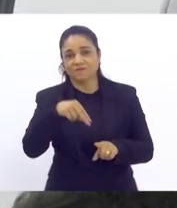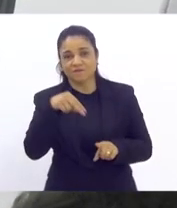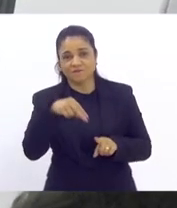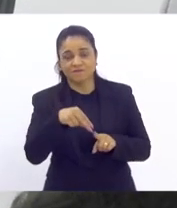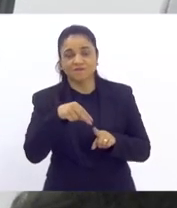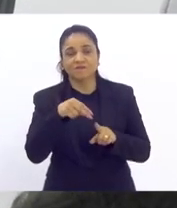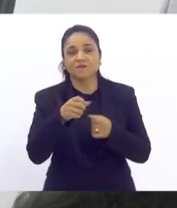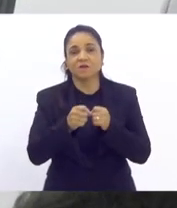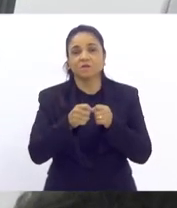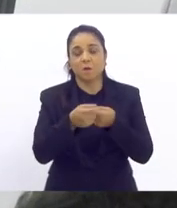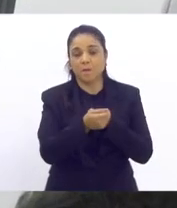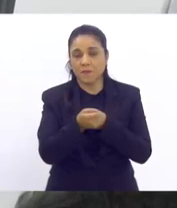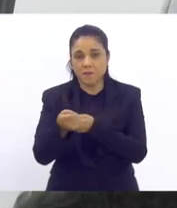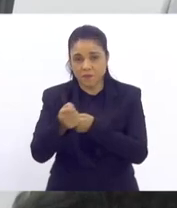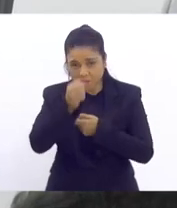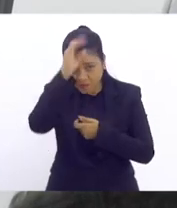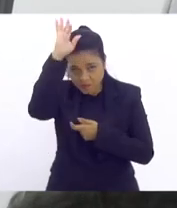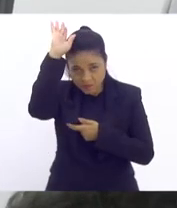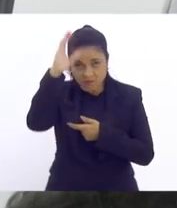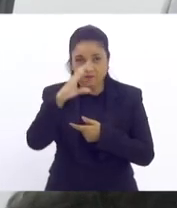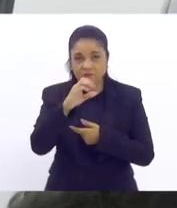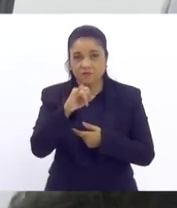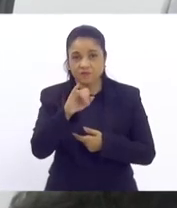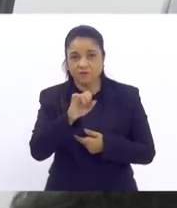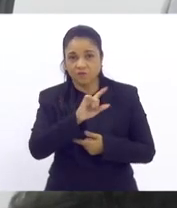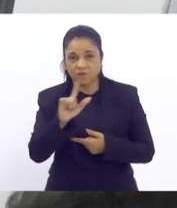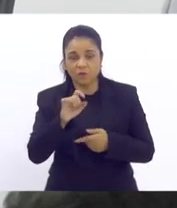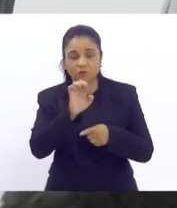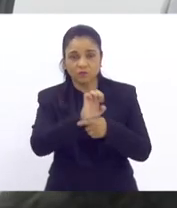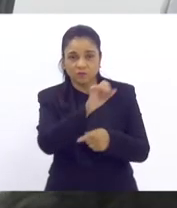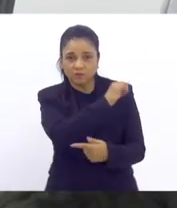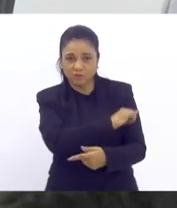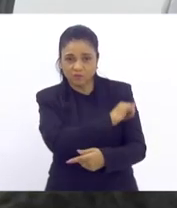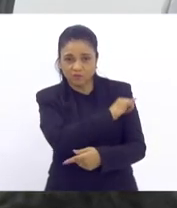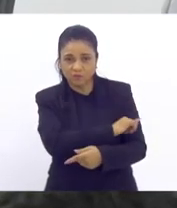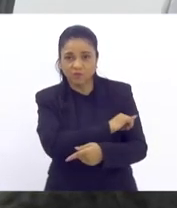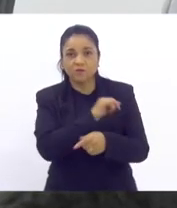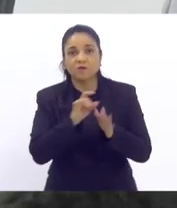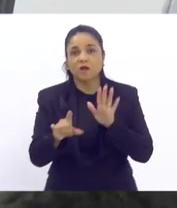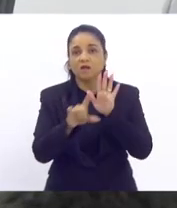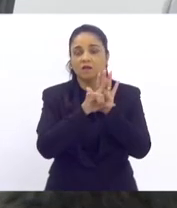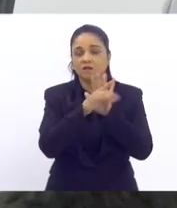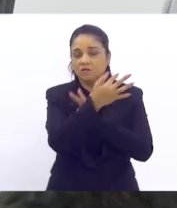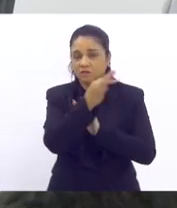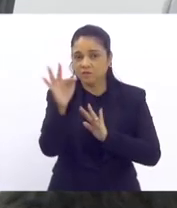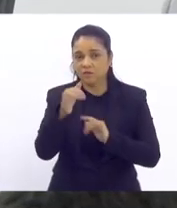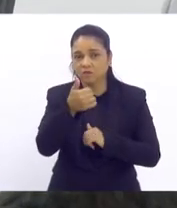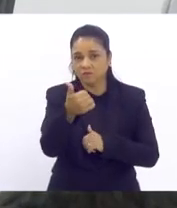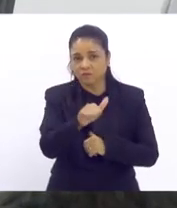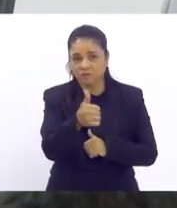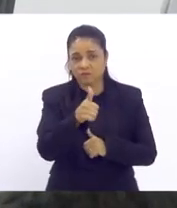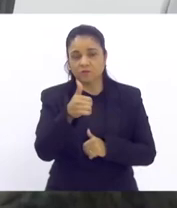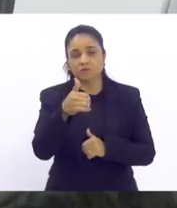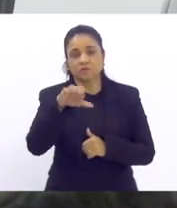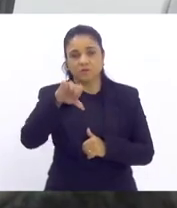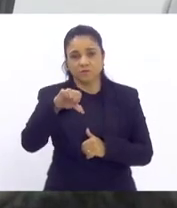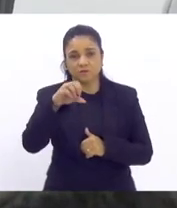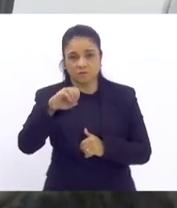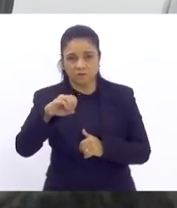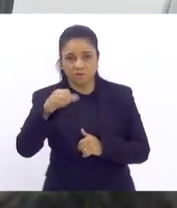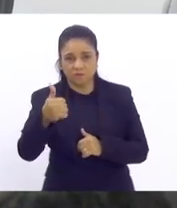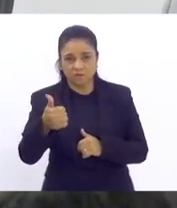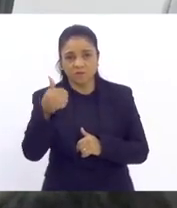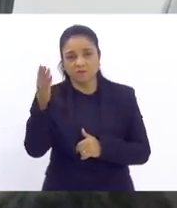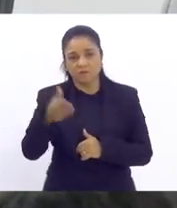profissional composta por bombeiro civil no âmbito do Estado do Rio de Janeiro de que trata lei federal 1101 de